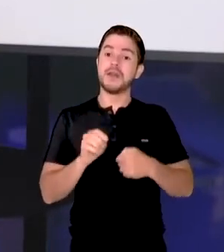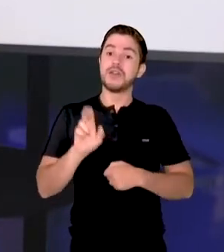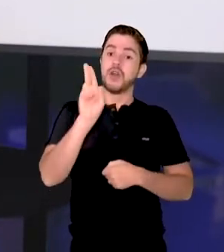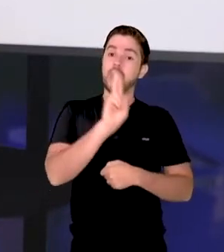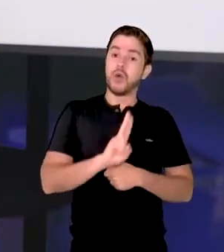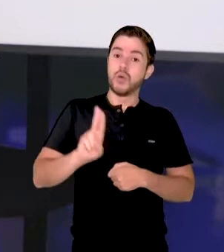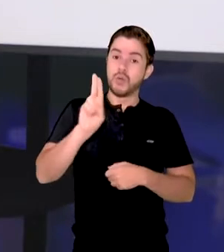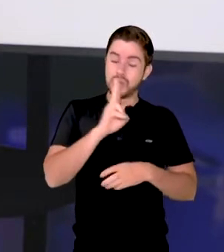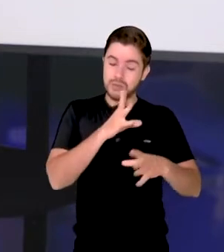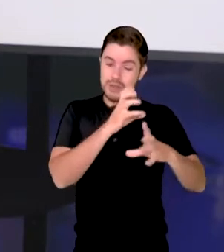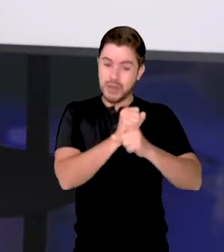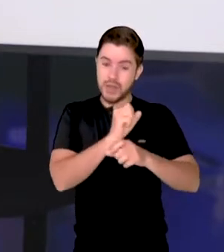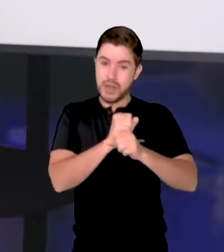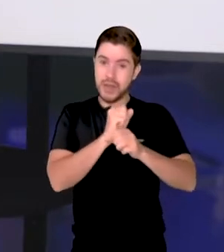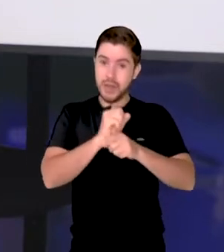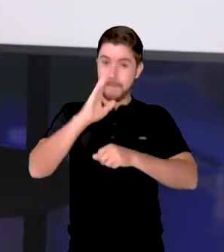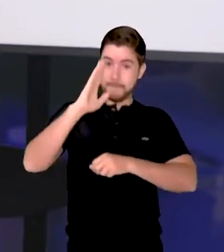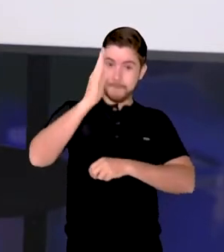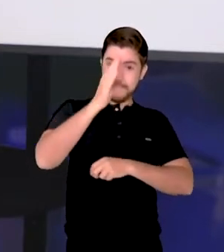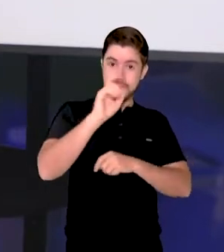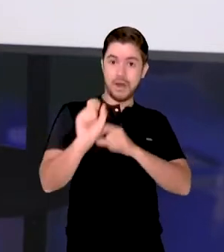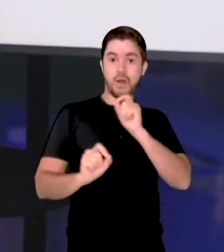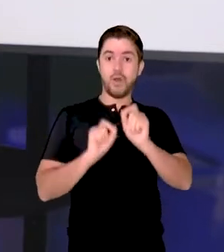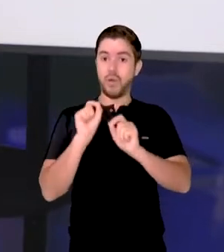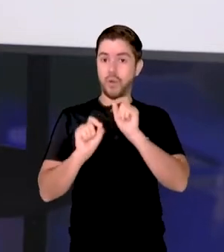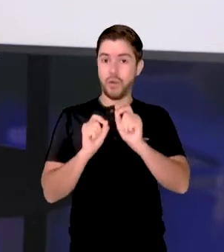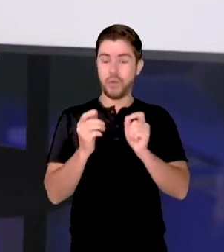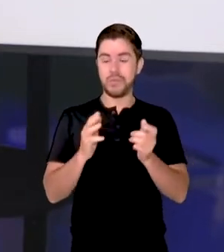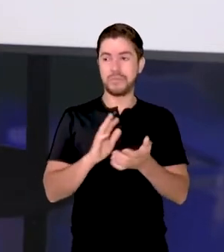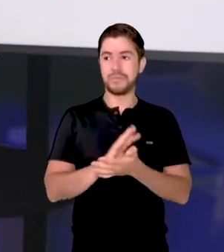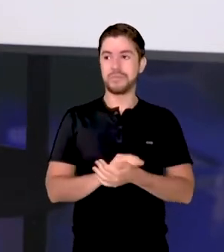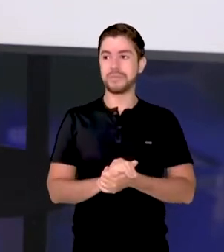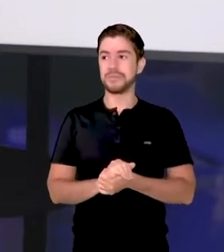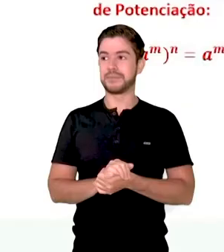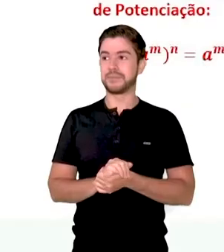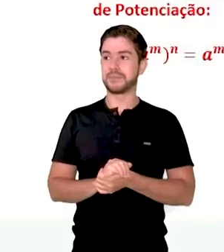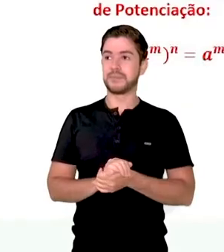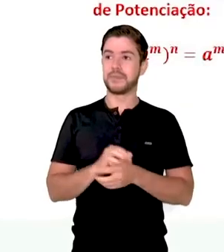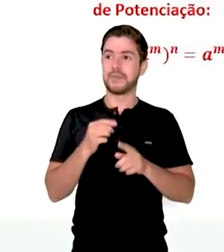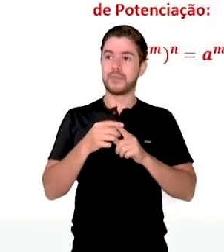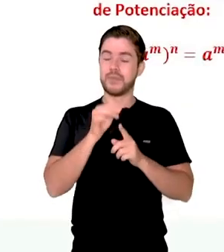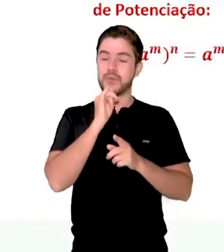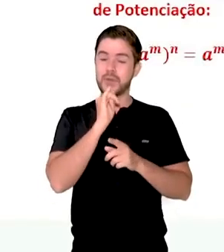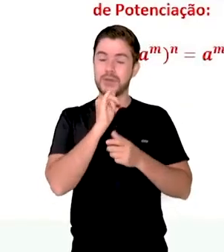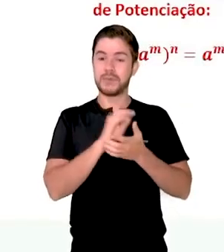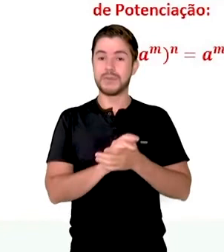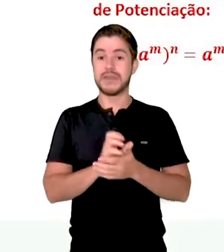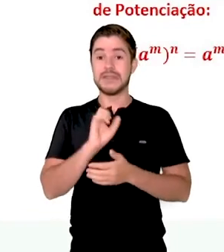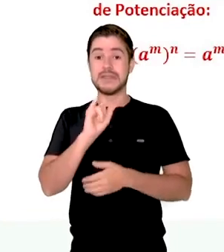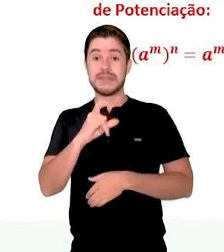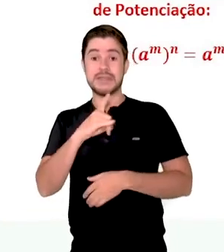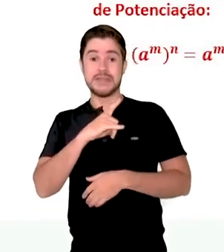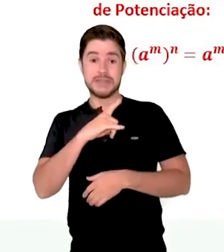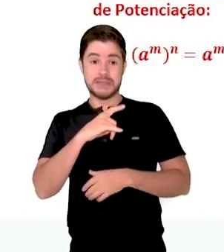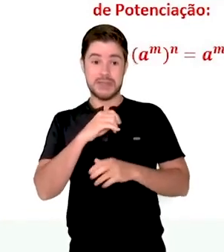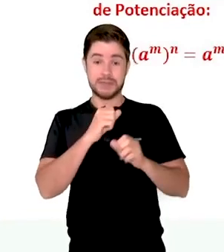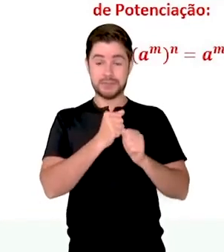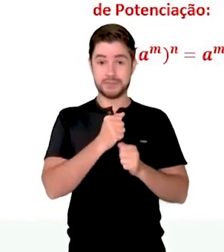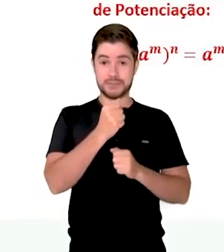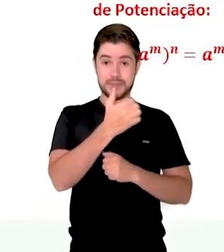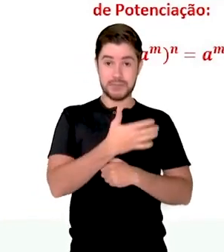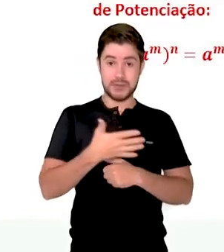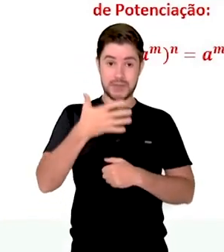propriedade de potenciação tudo bem Que propriedade é essa sempre quando eu tenho um expoente